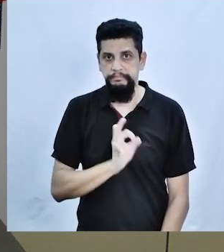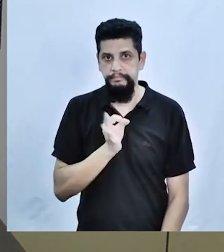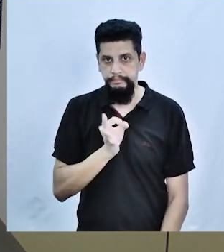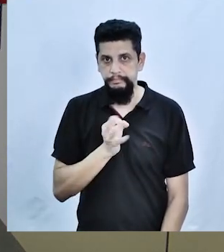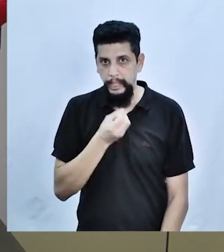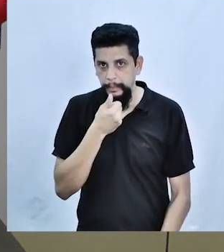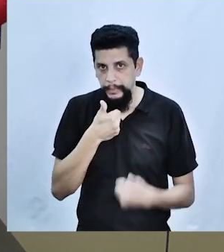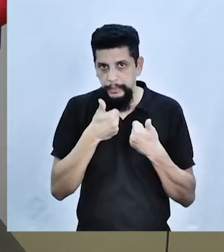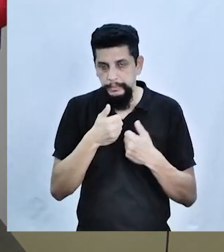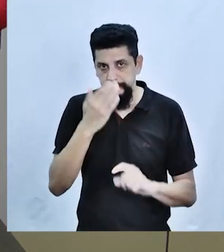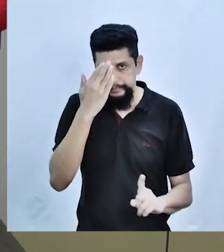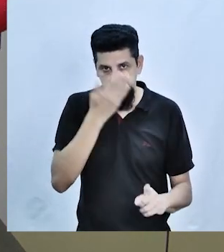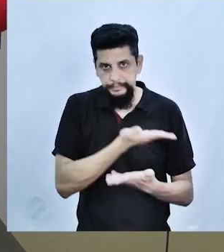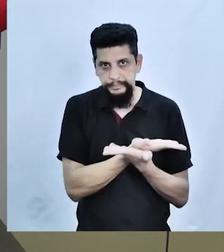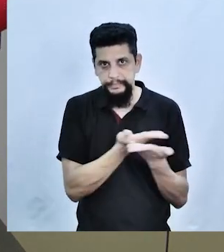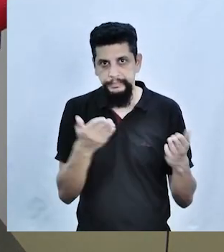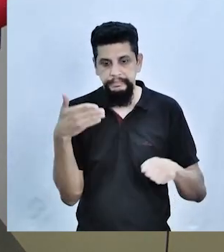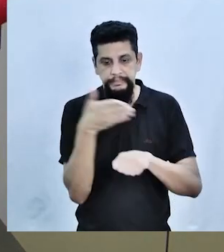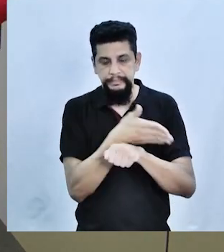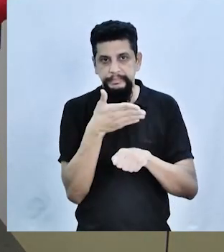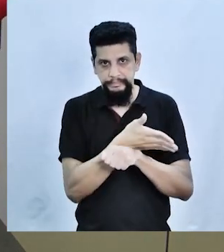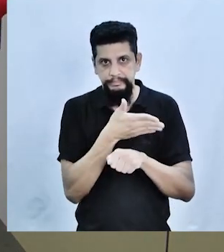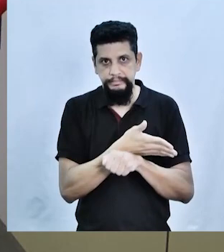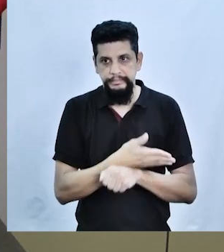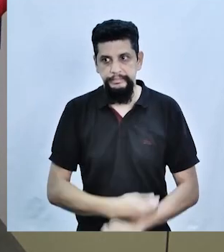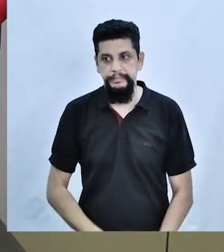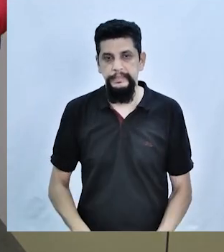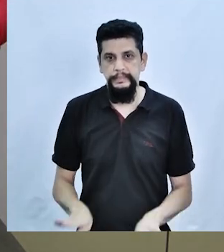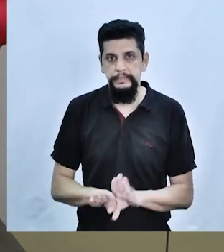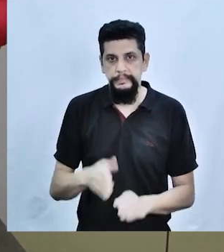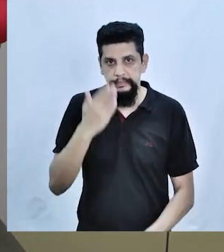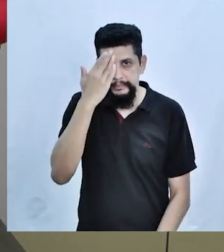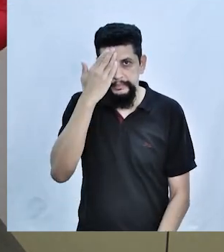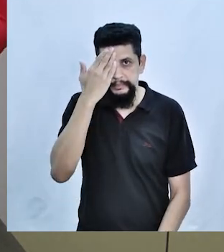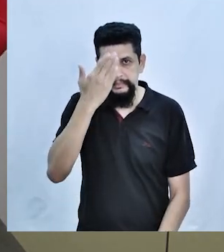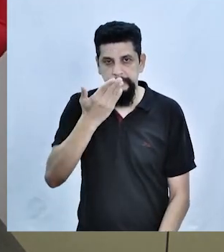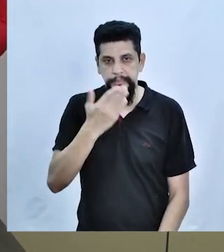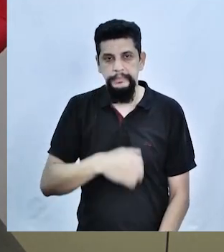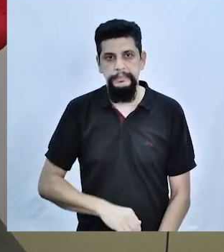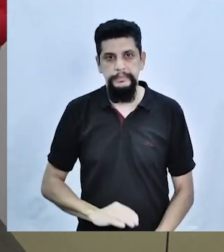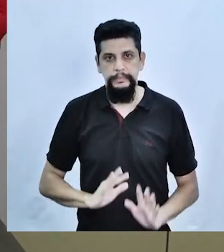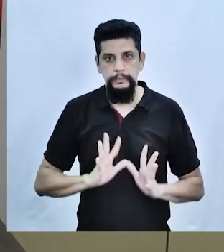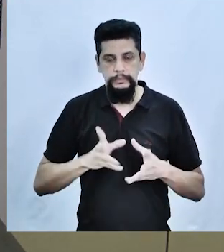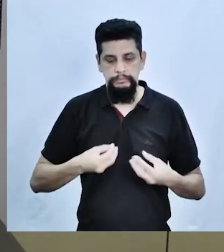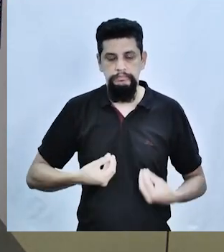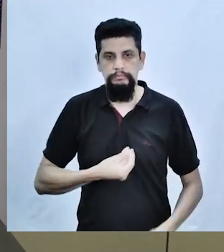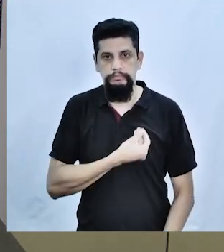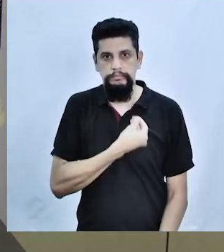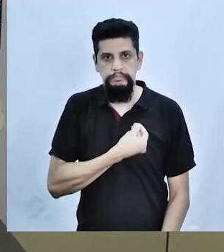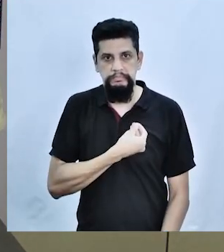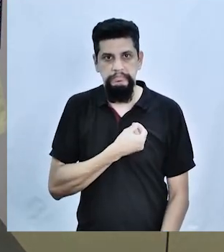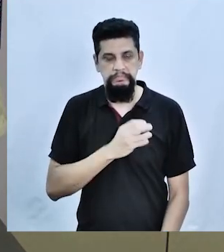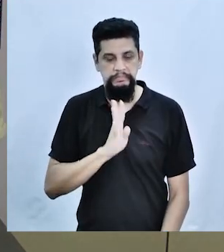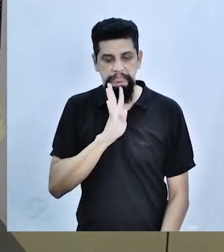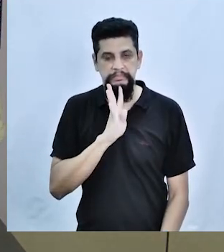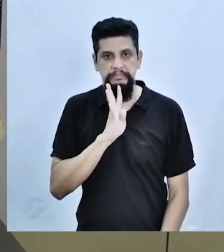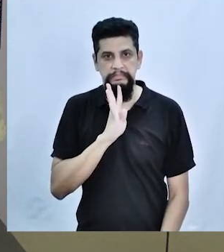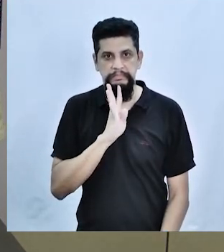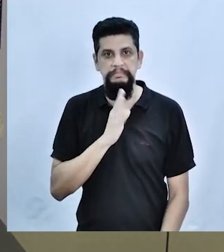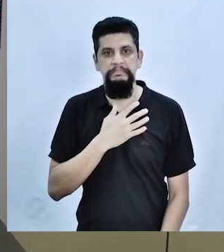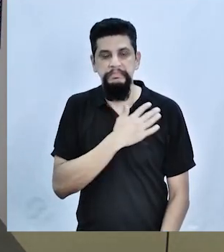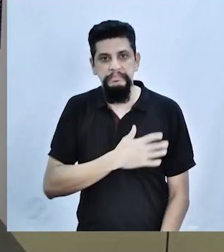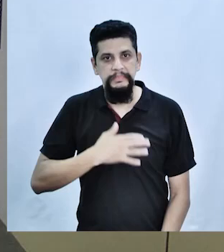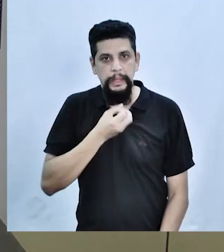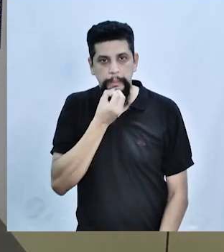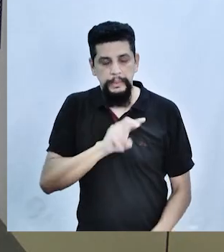já. Acompanhem aí, tá bom? Obrigada pela participação. Também quero agradecê-los, a presença de todos, tá?